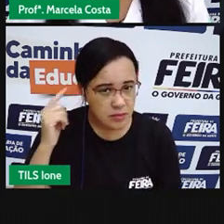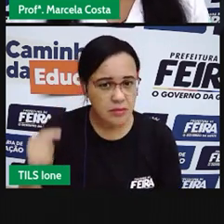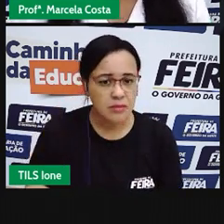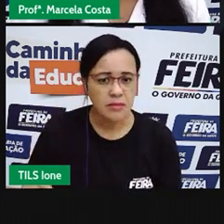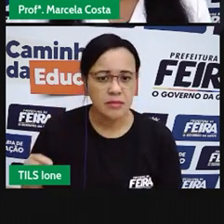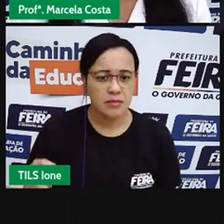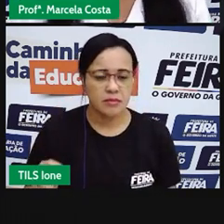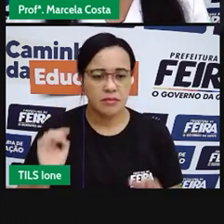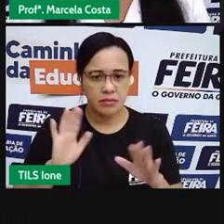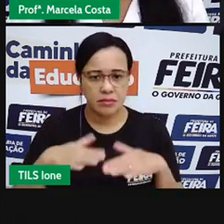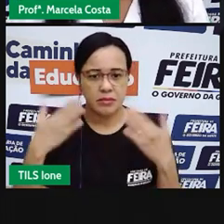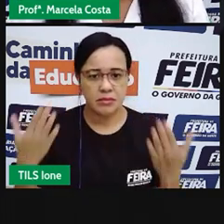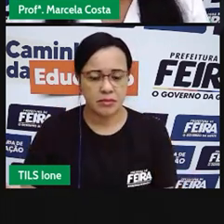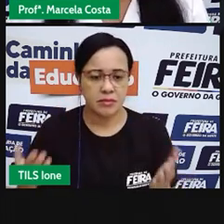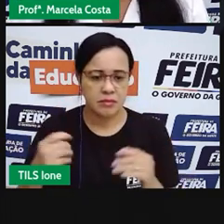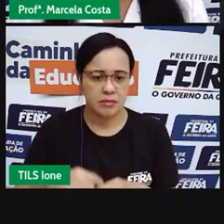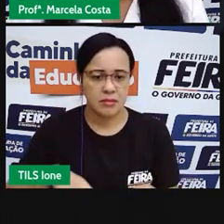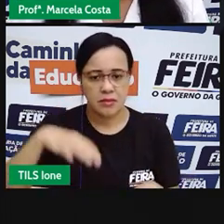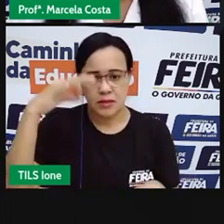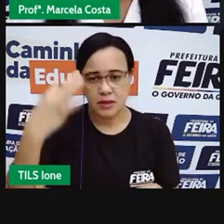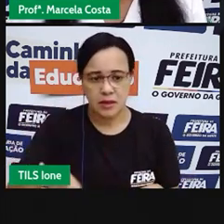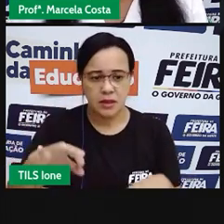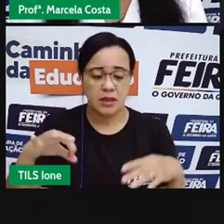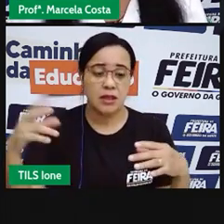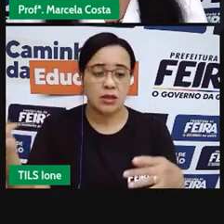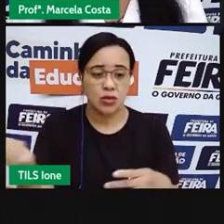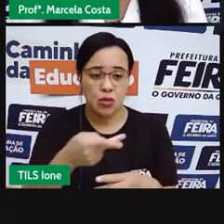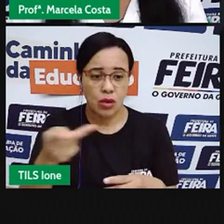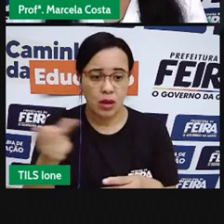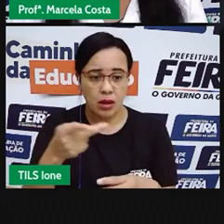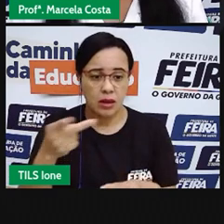Então, vamos agrupar correto e correto.